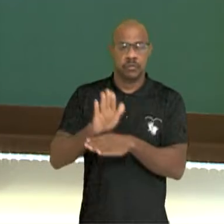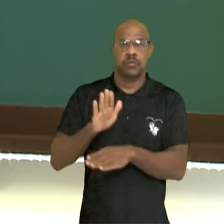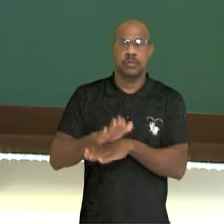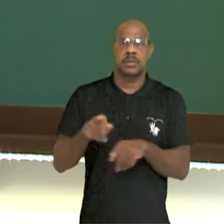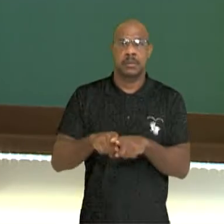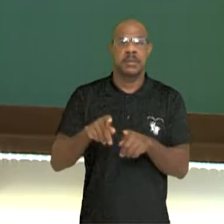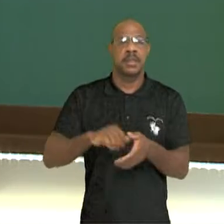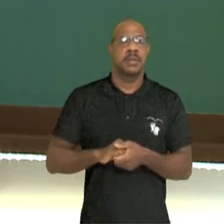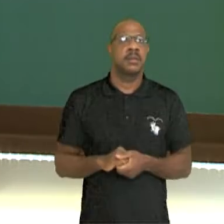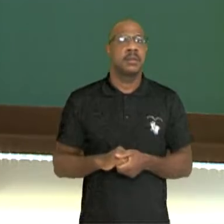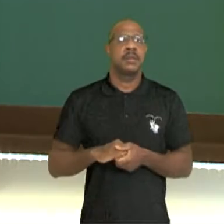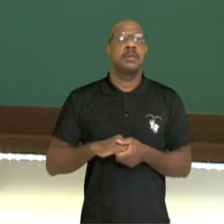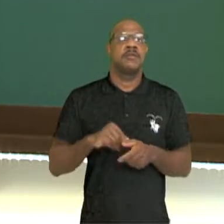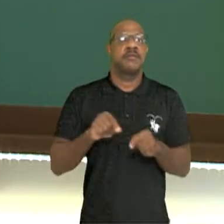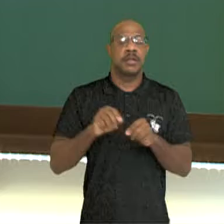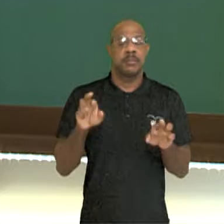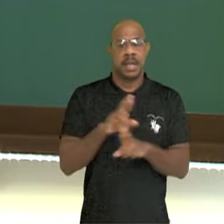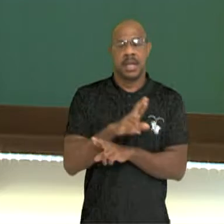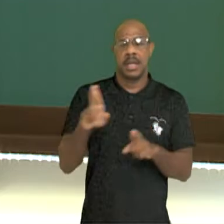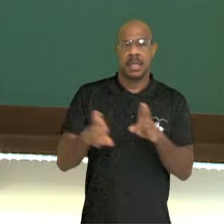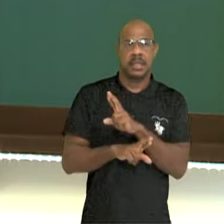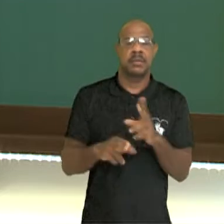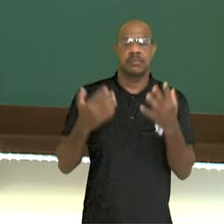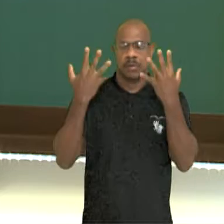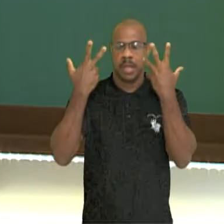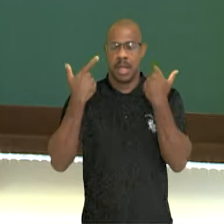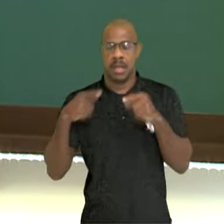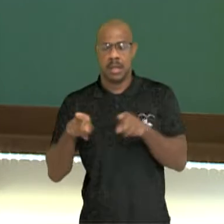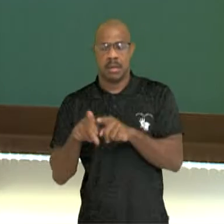relação mutualística com os animais